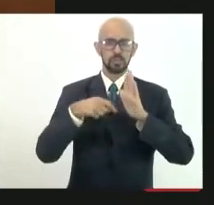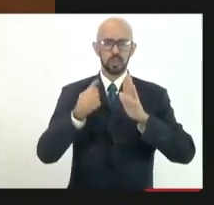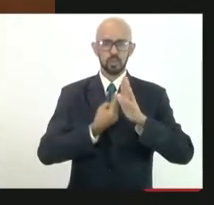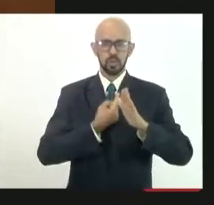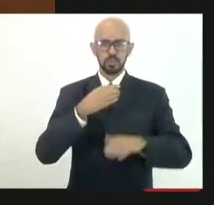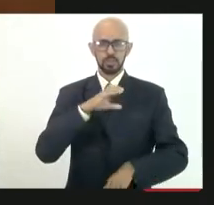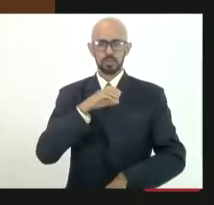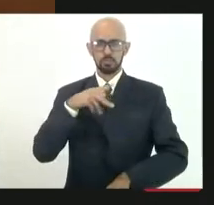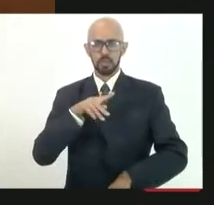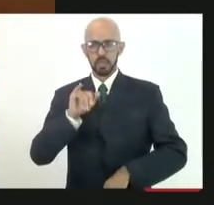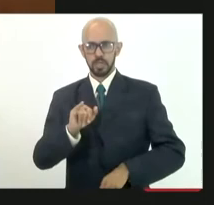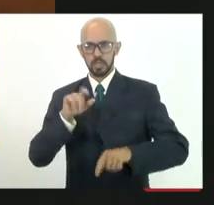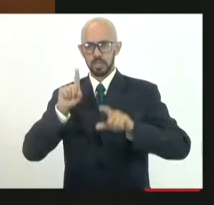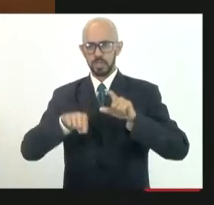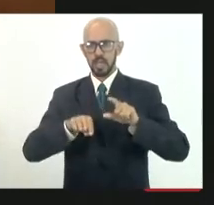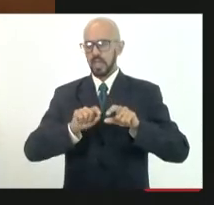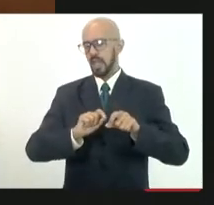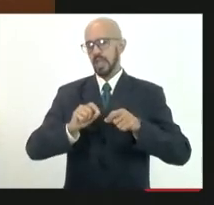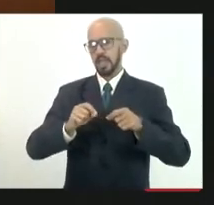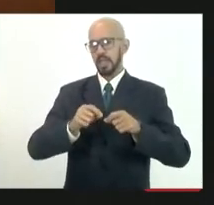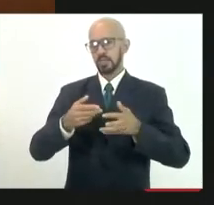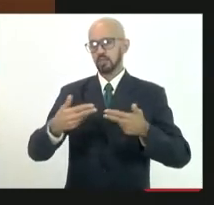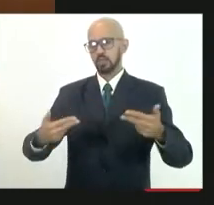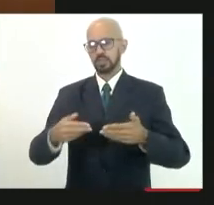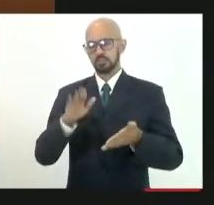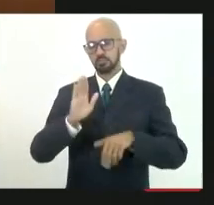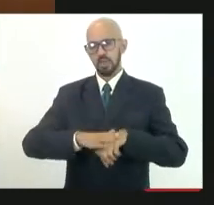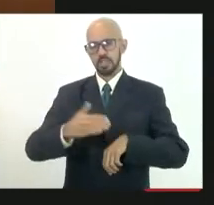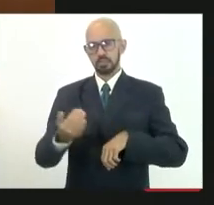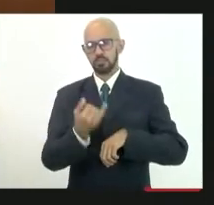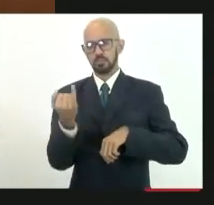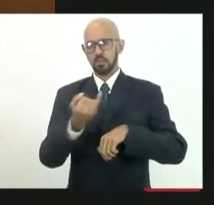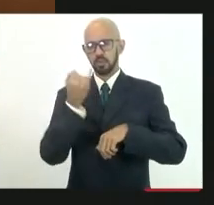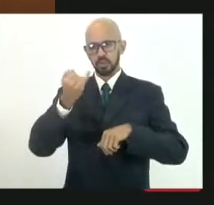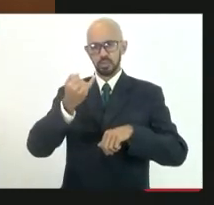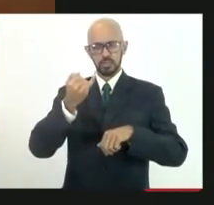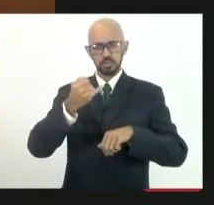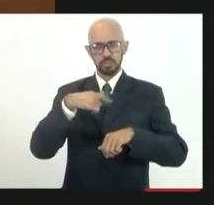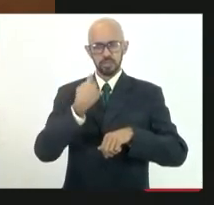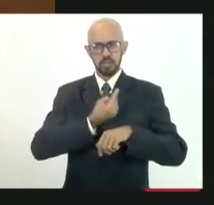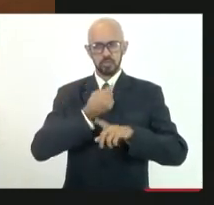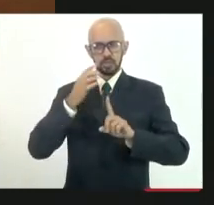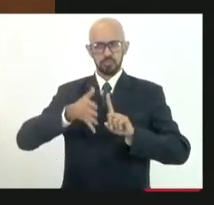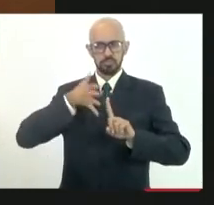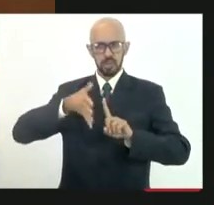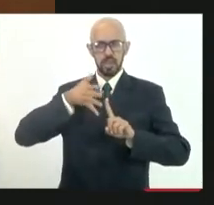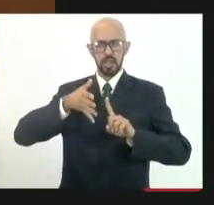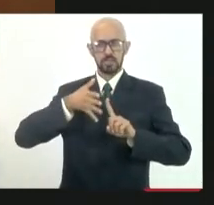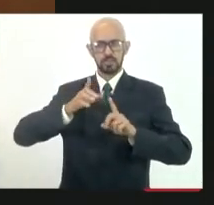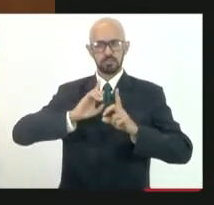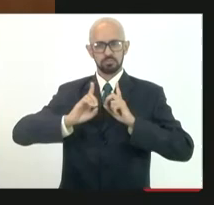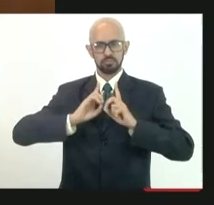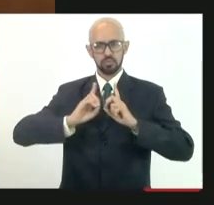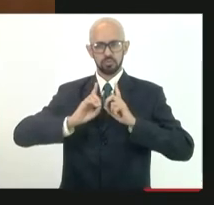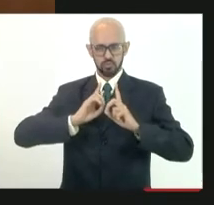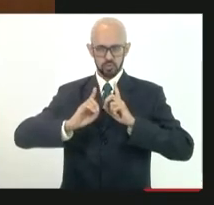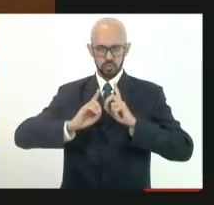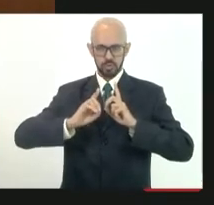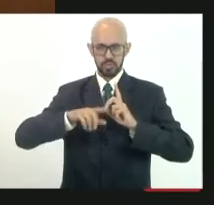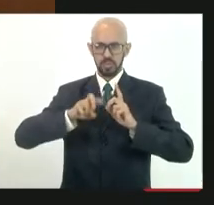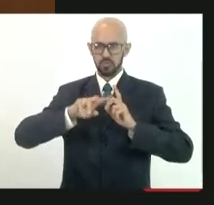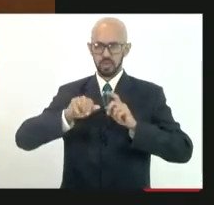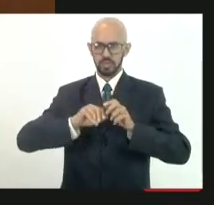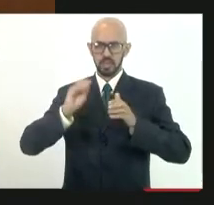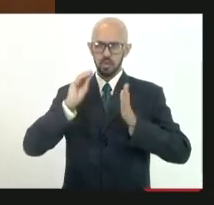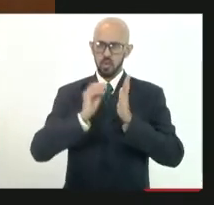CPI, pontos que têm se destacado nas nossas oitivas, nos nossos debates, que certamente serão